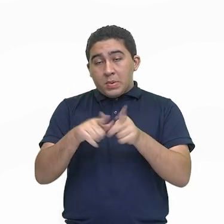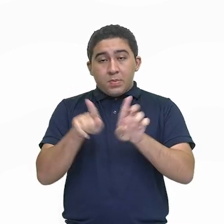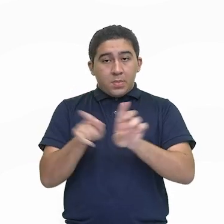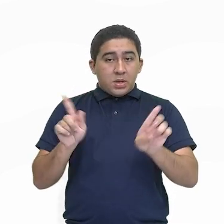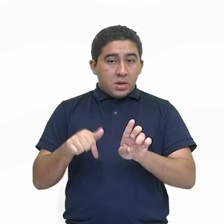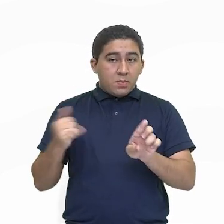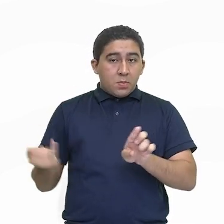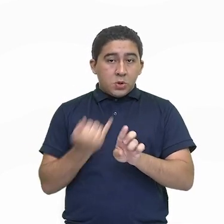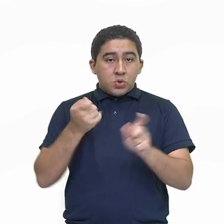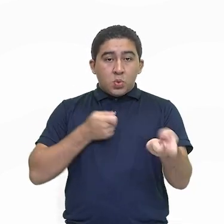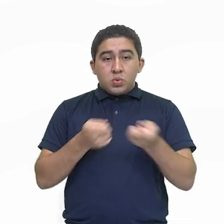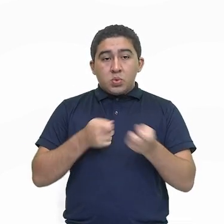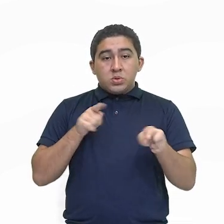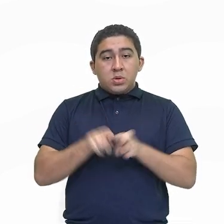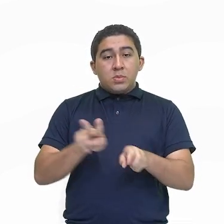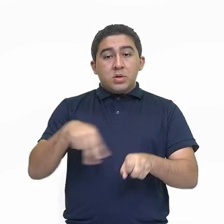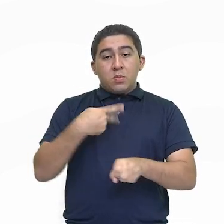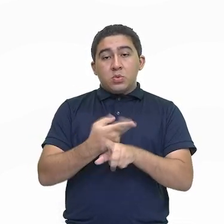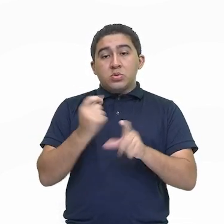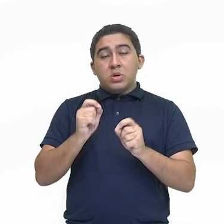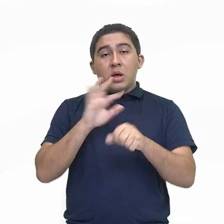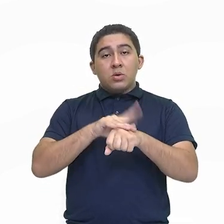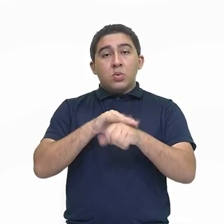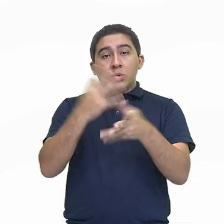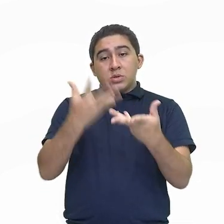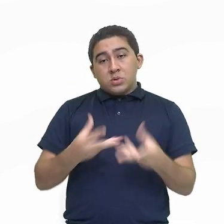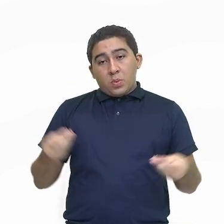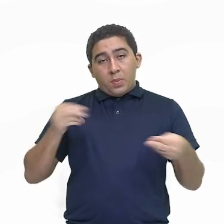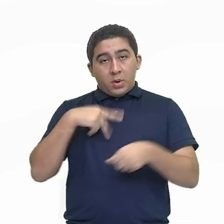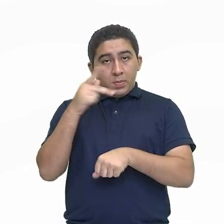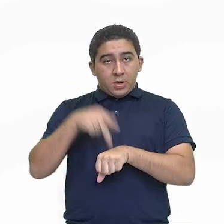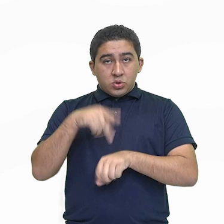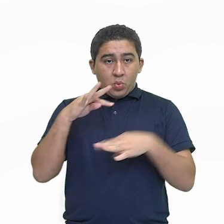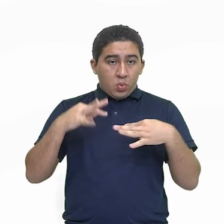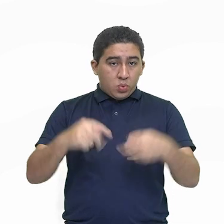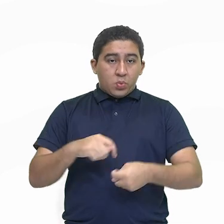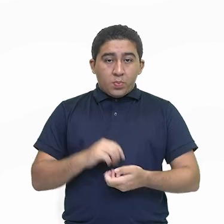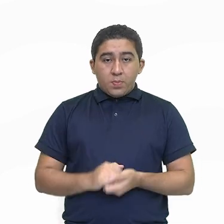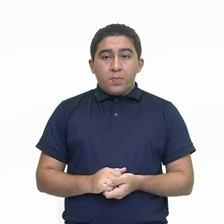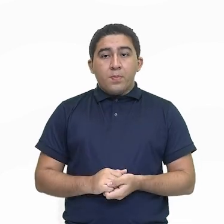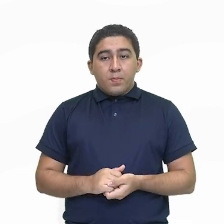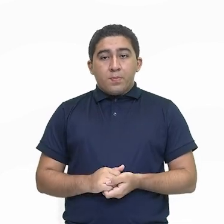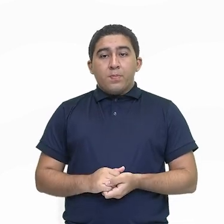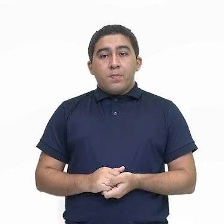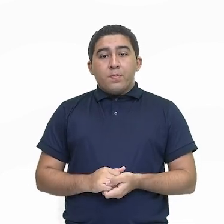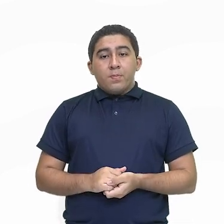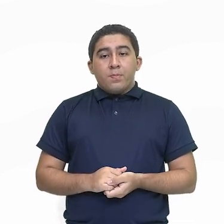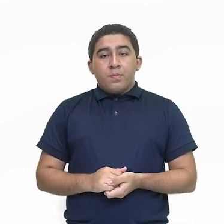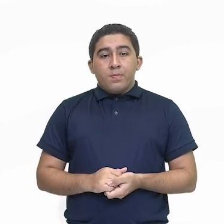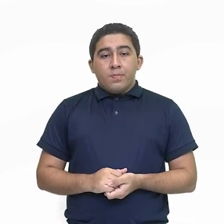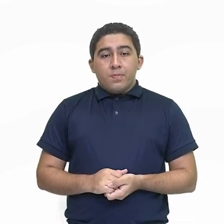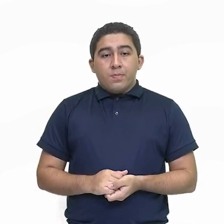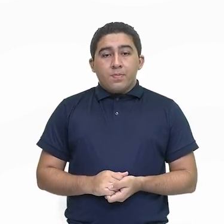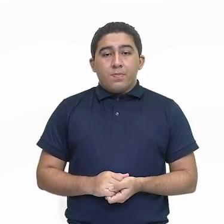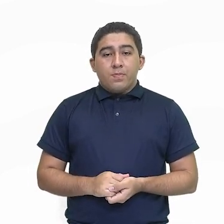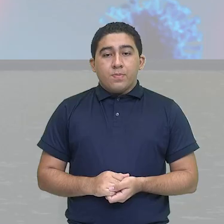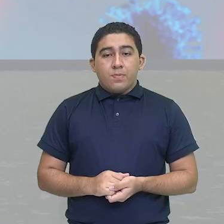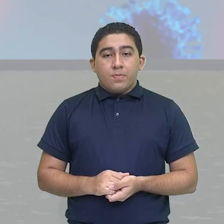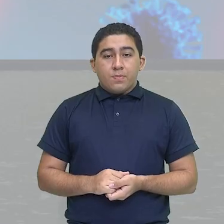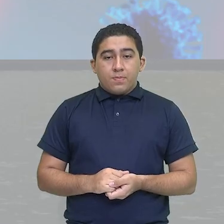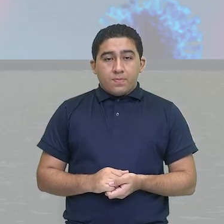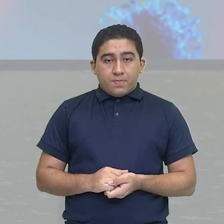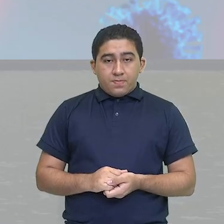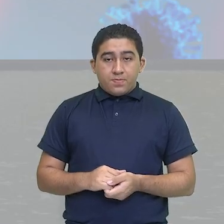o controle e, posteriormente, a erradicação da varíola no país, como nós vimos aí no